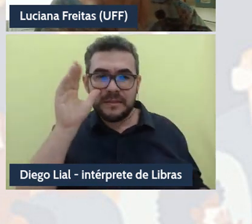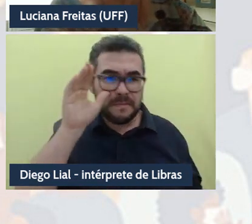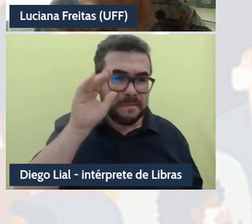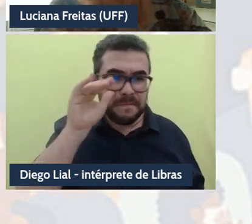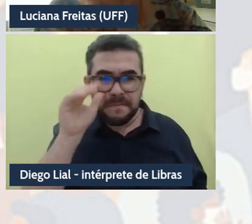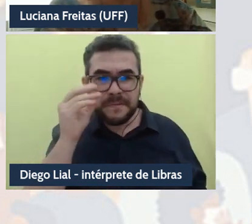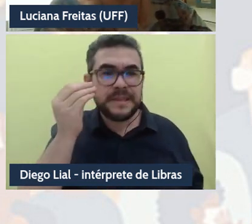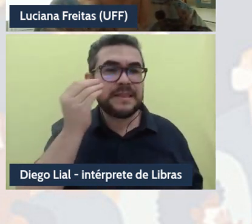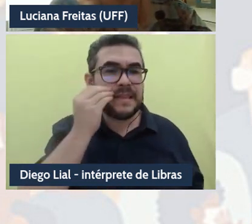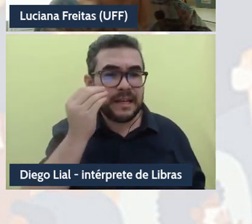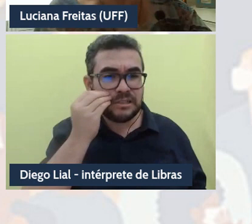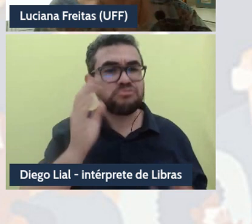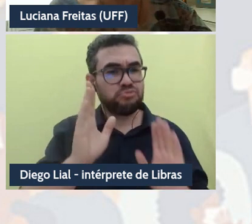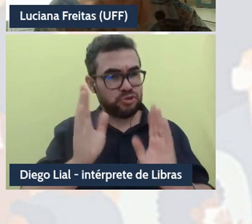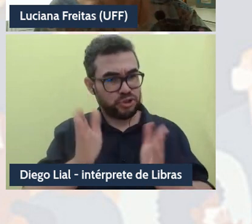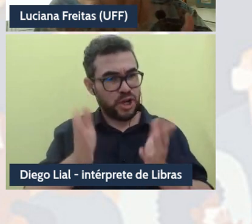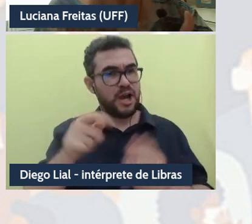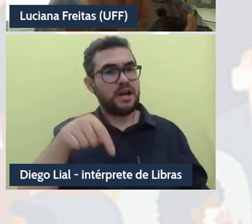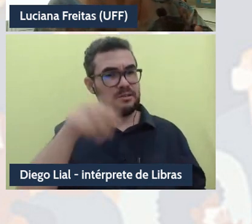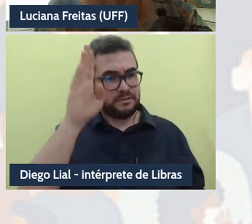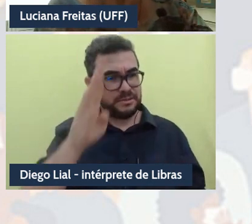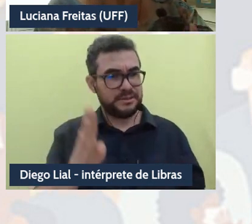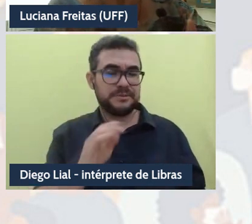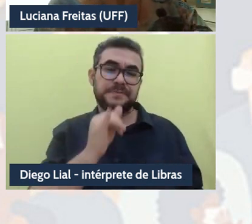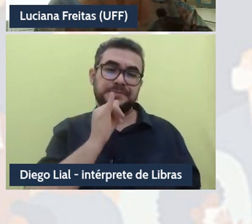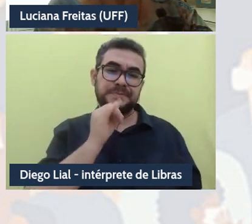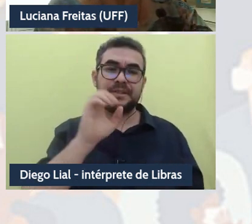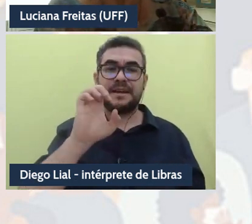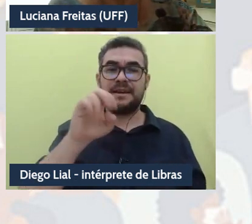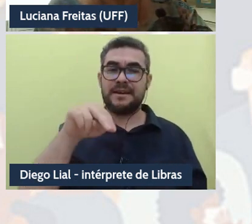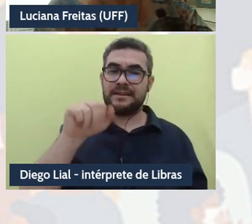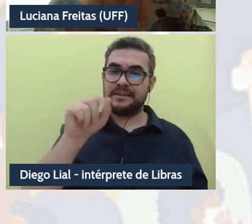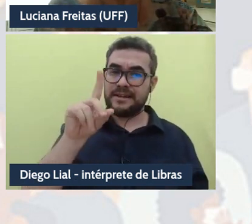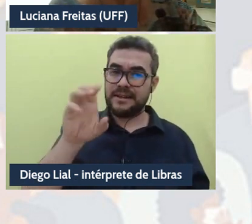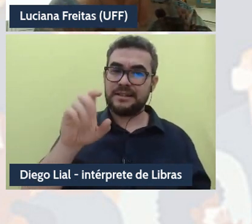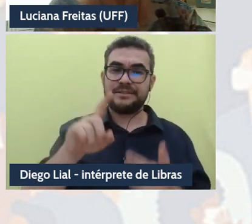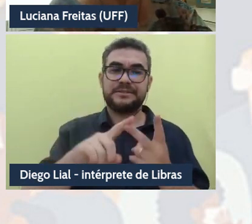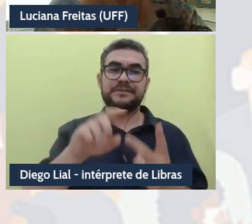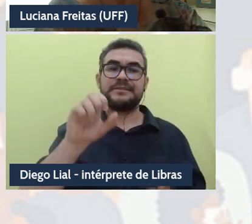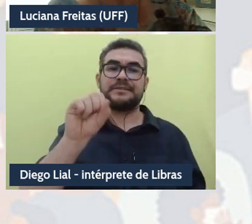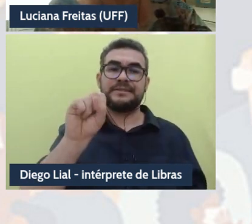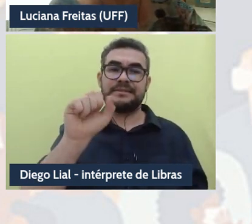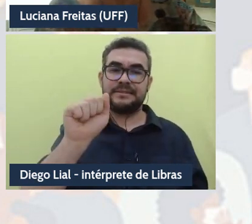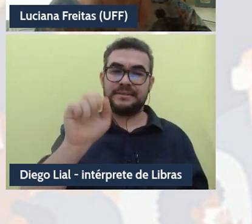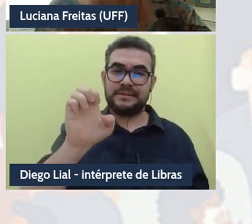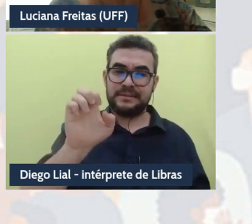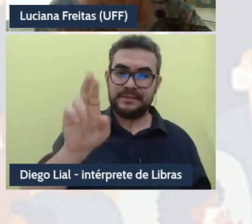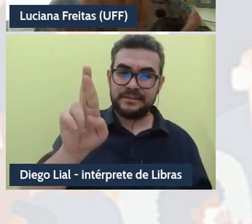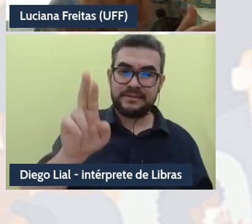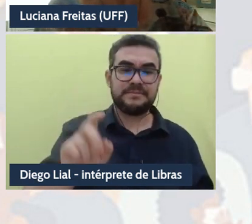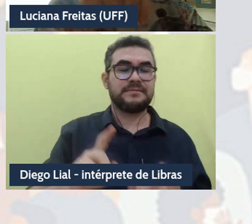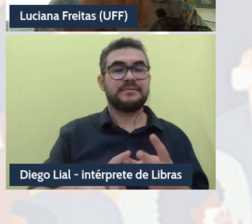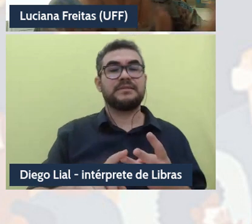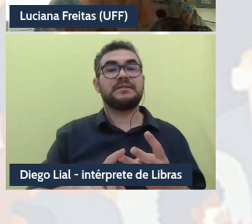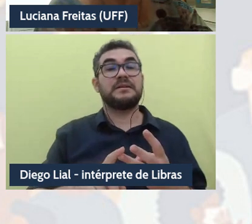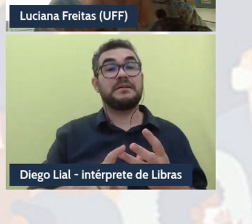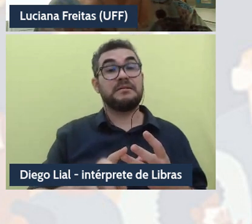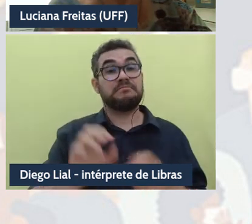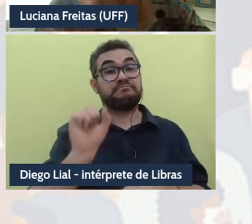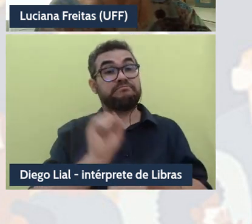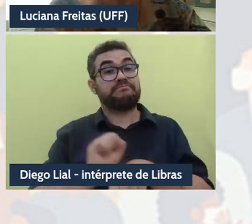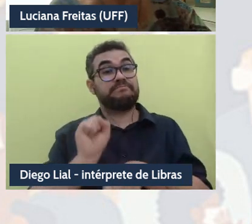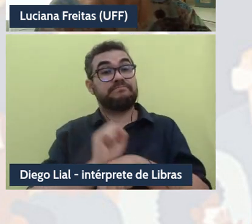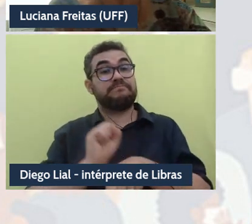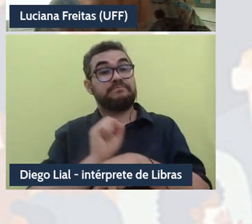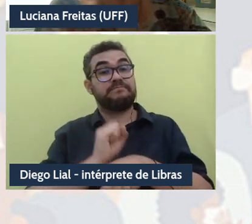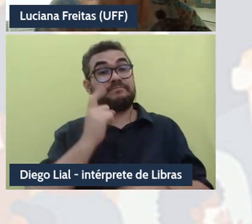meio do SAEB, do Enem, do ENAD, mas a gente aguarda, lamentavelmente, que essa testagem